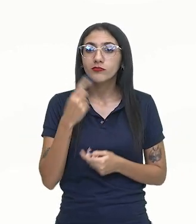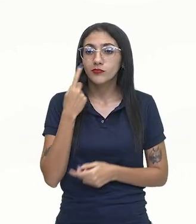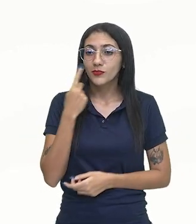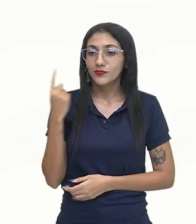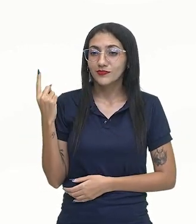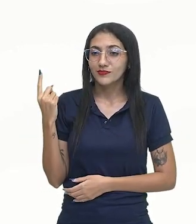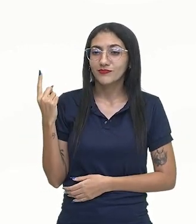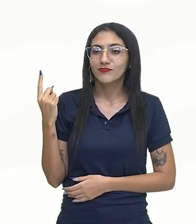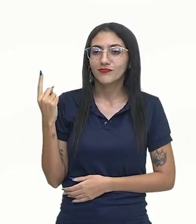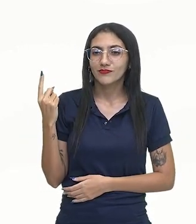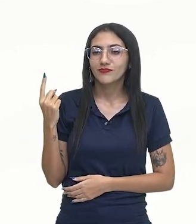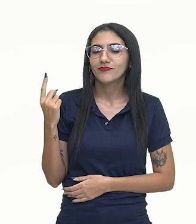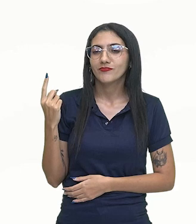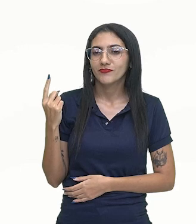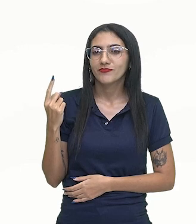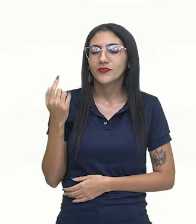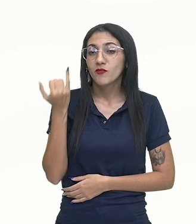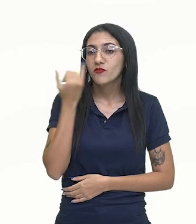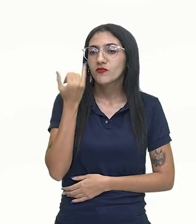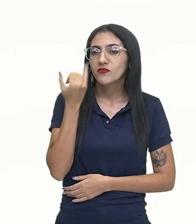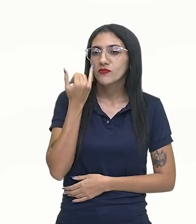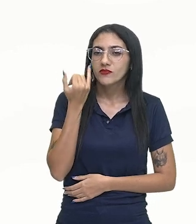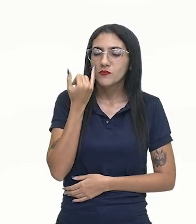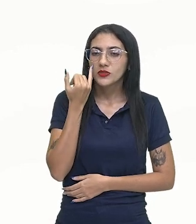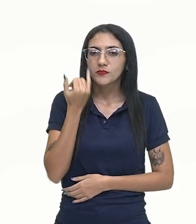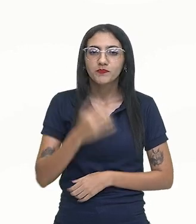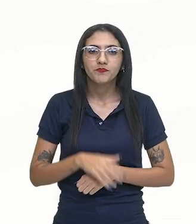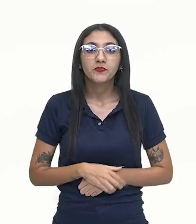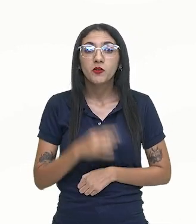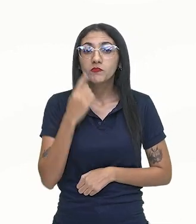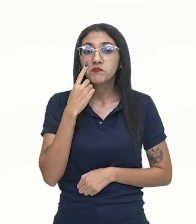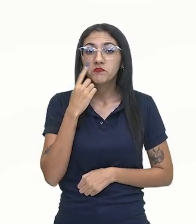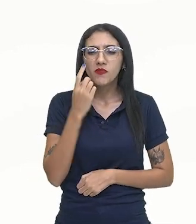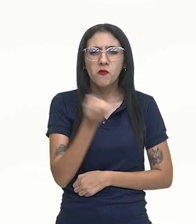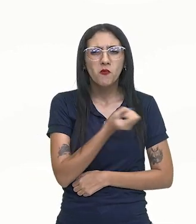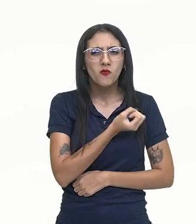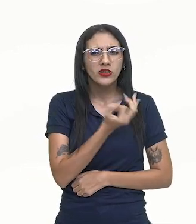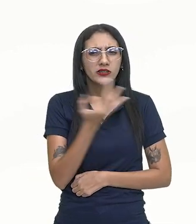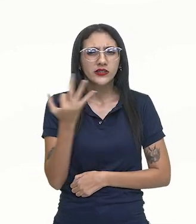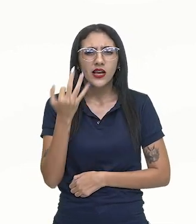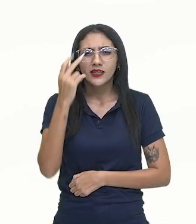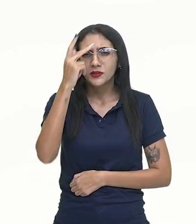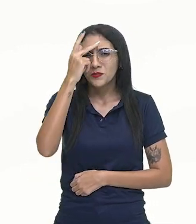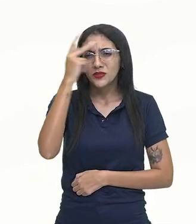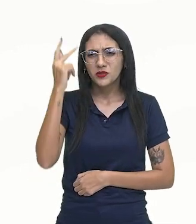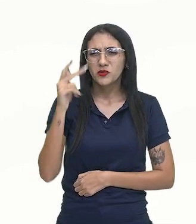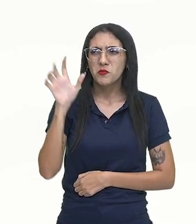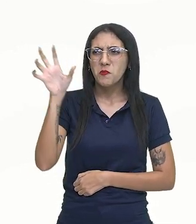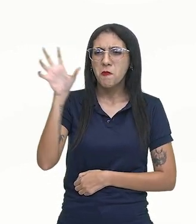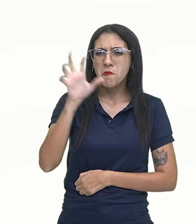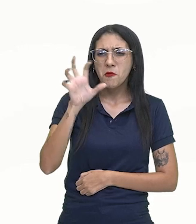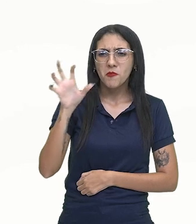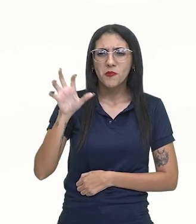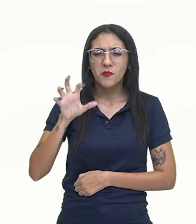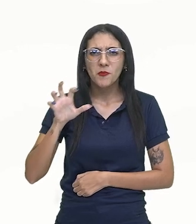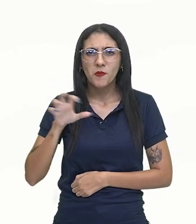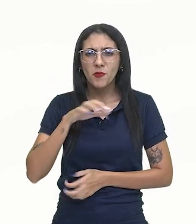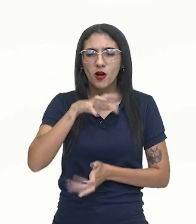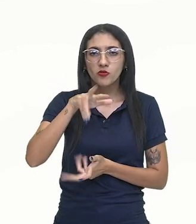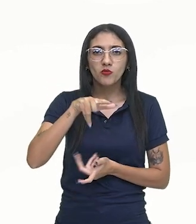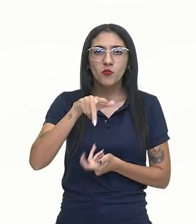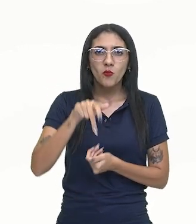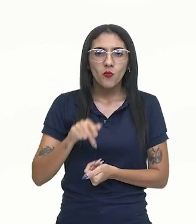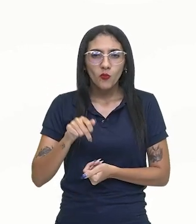aí na tela, né? Quando a gente observa, por exemplo, a quantidade de pessoas por continente, né, por região,